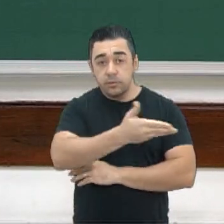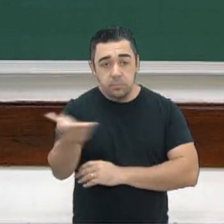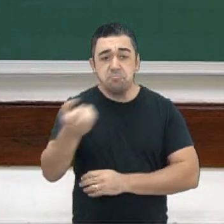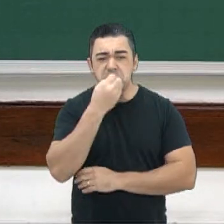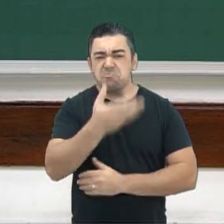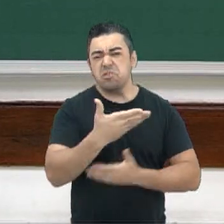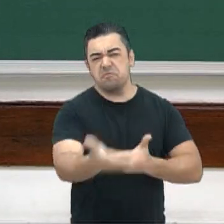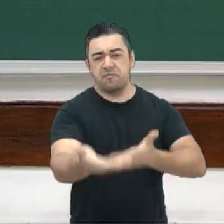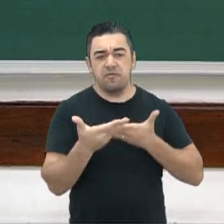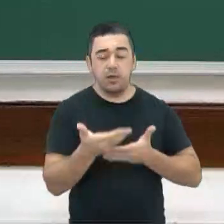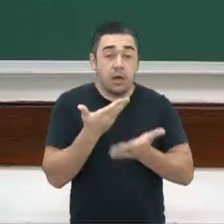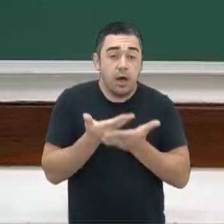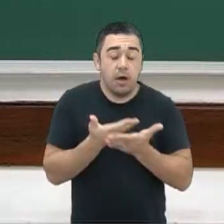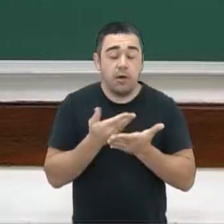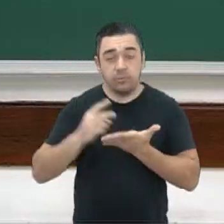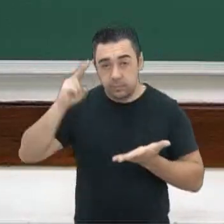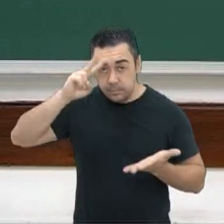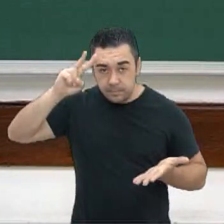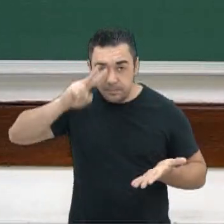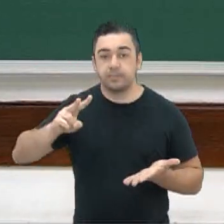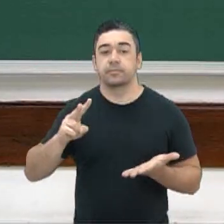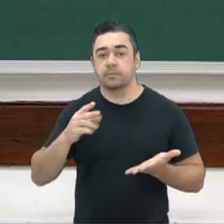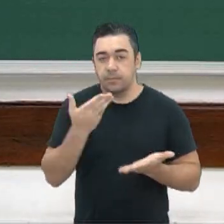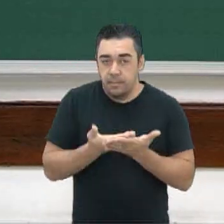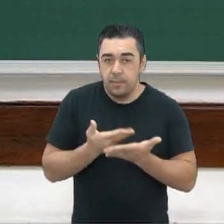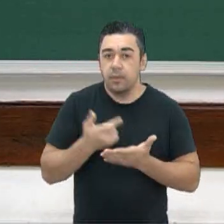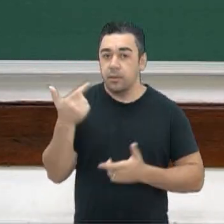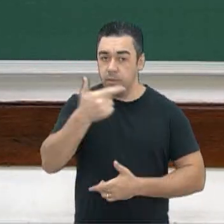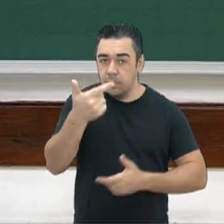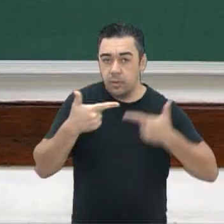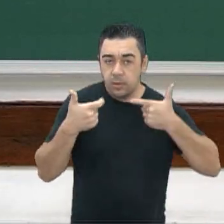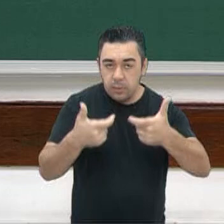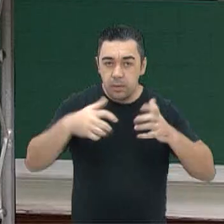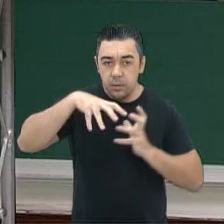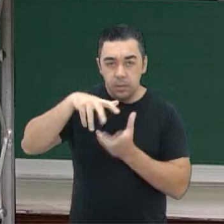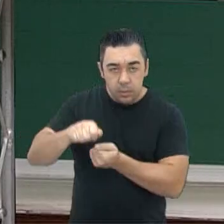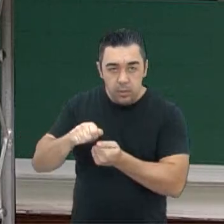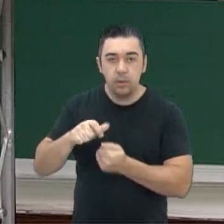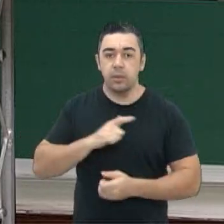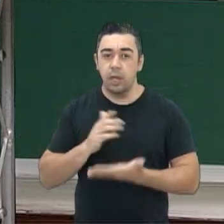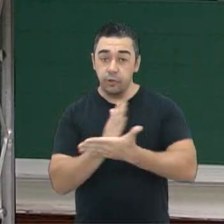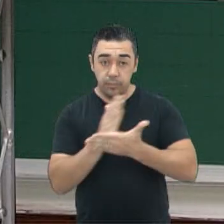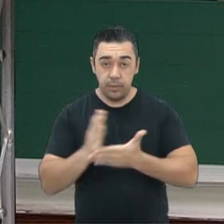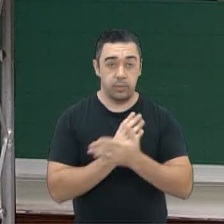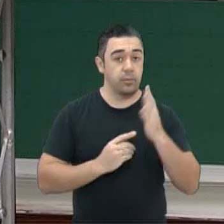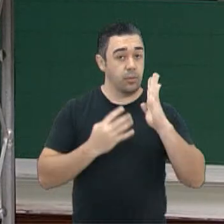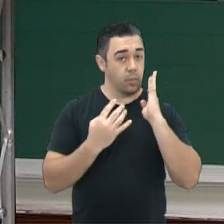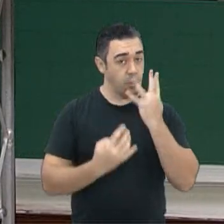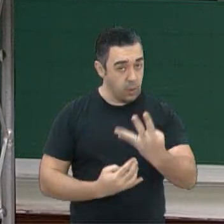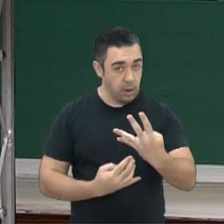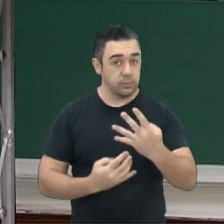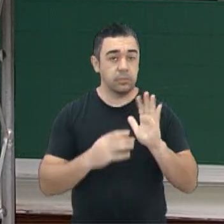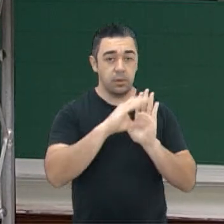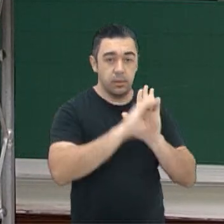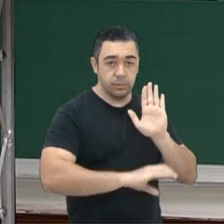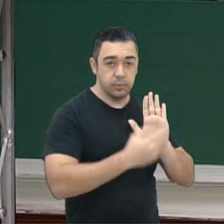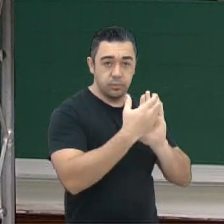todos bem-vindos para mais uma aula de História, mais uma aula sobre a Segunda Guerra Mundial. Dividimos em 4 capítulos e hoje nós